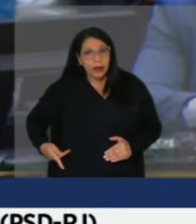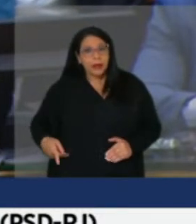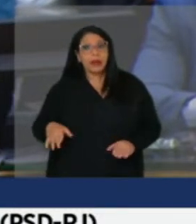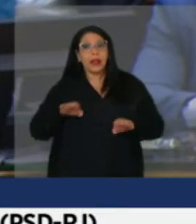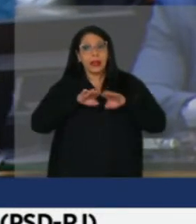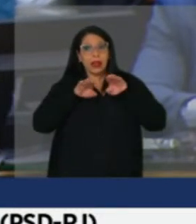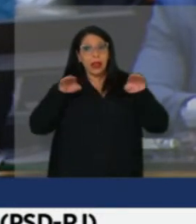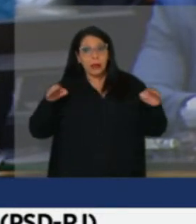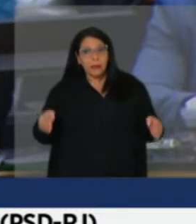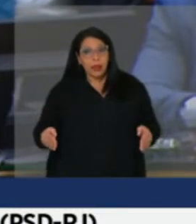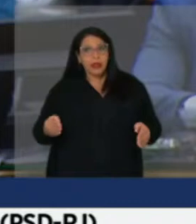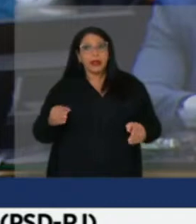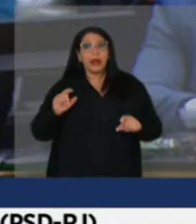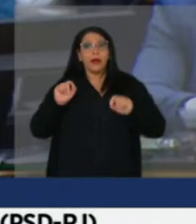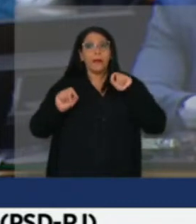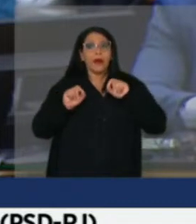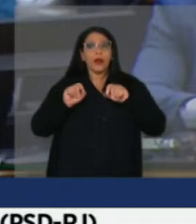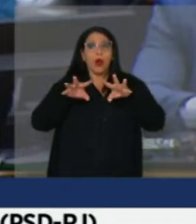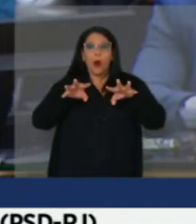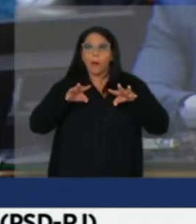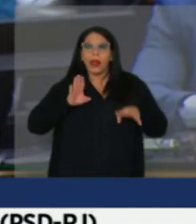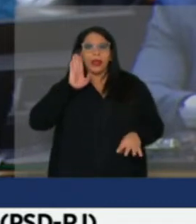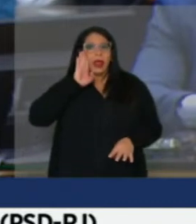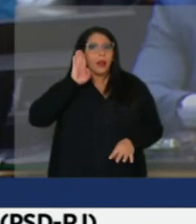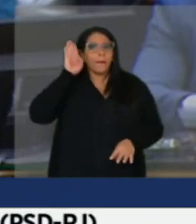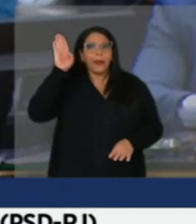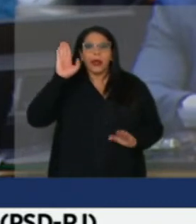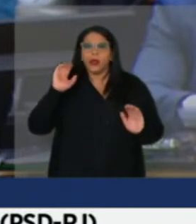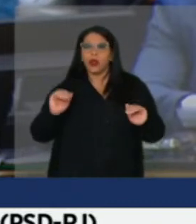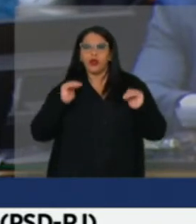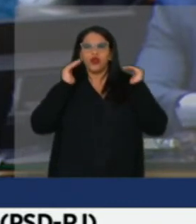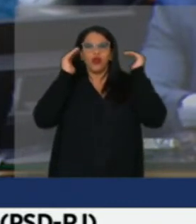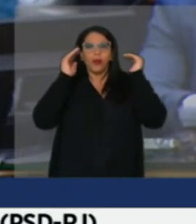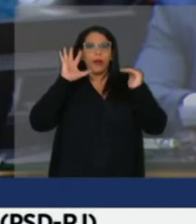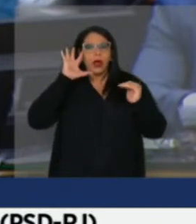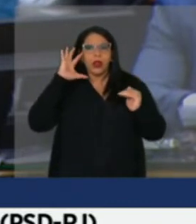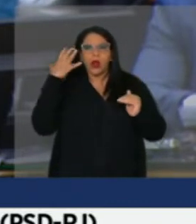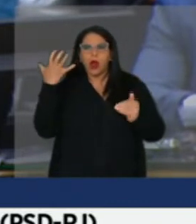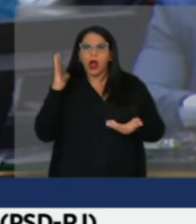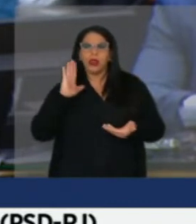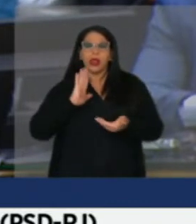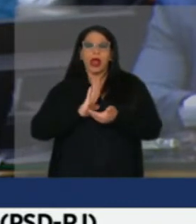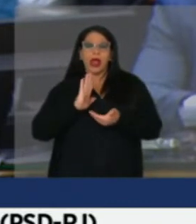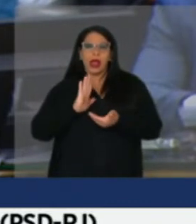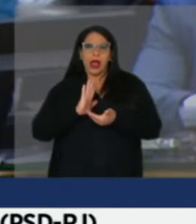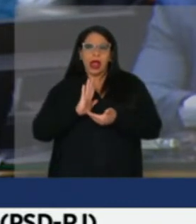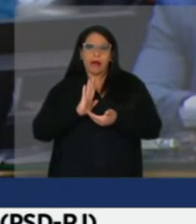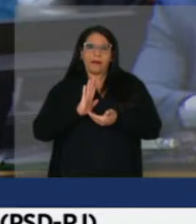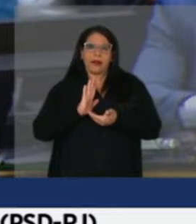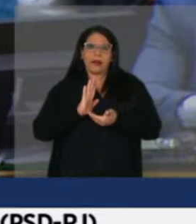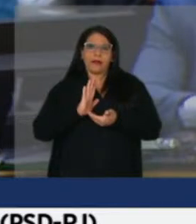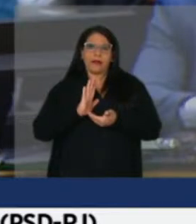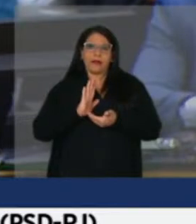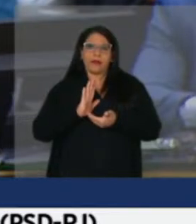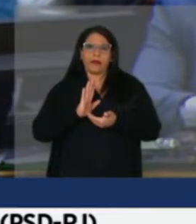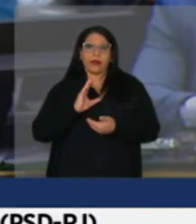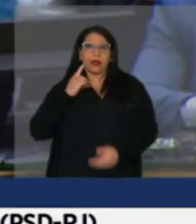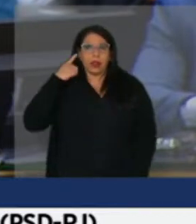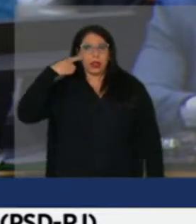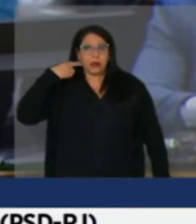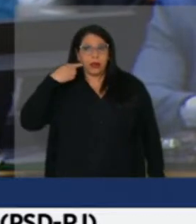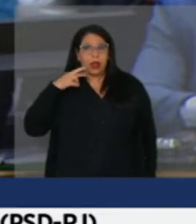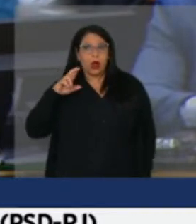de que o plenário é soberano e órgão maior de decisão na casa legislativa, doutor Rodrigo